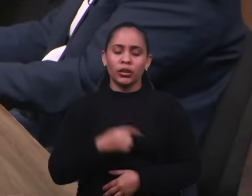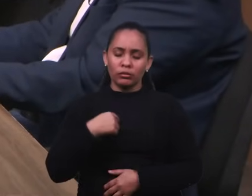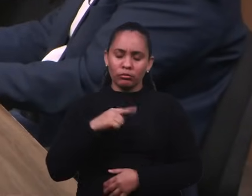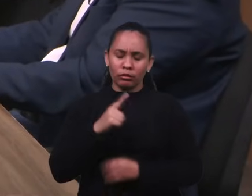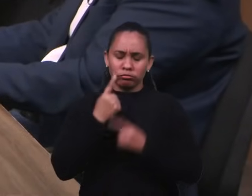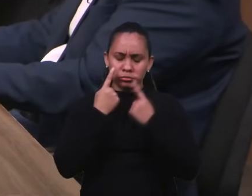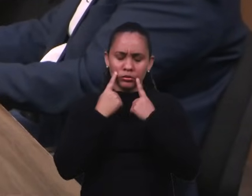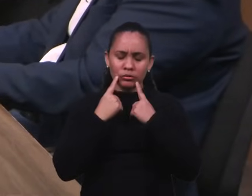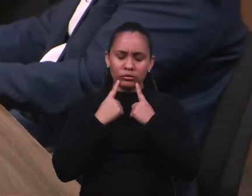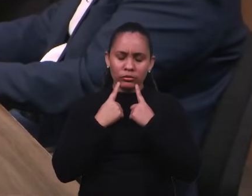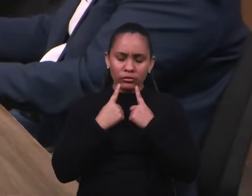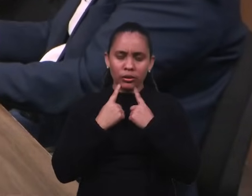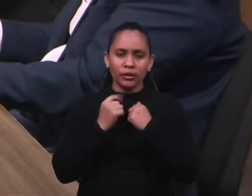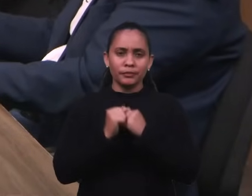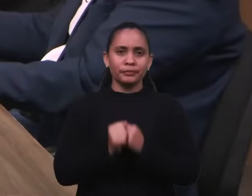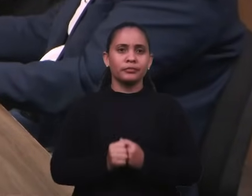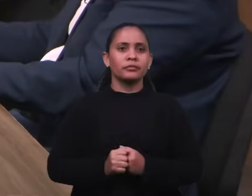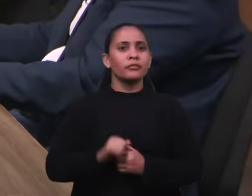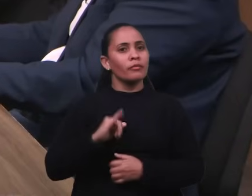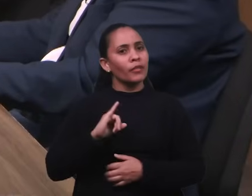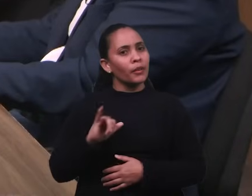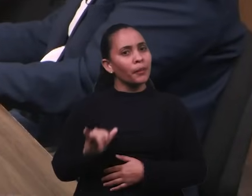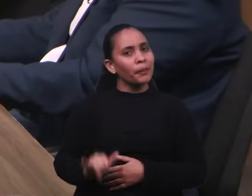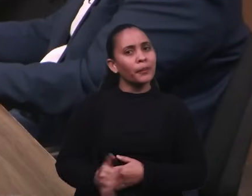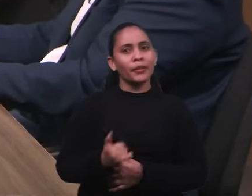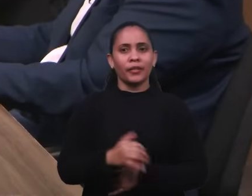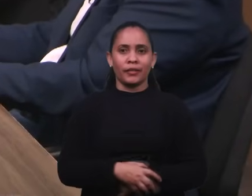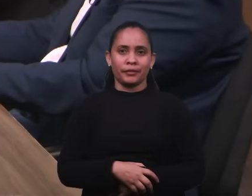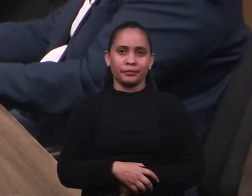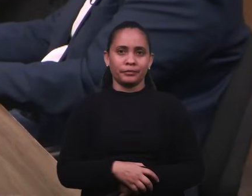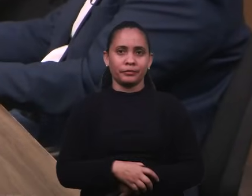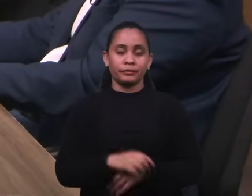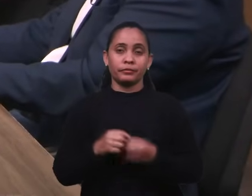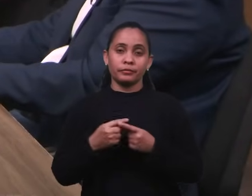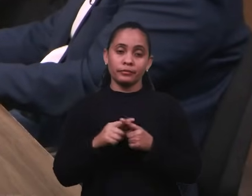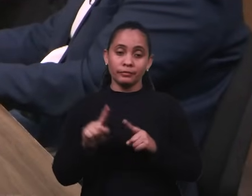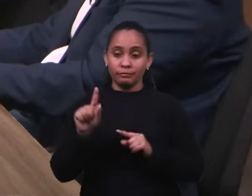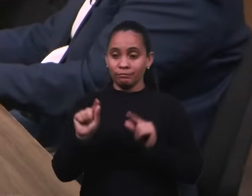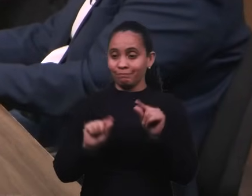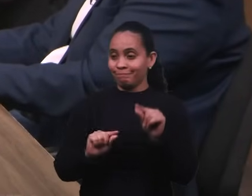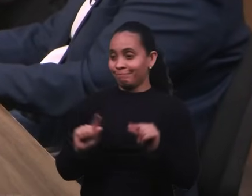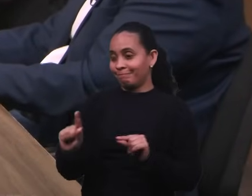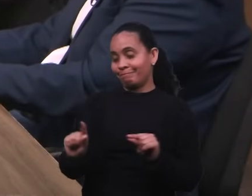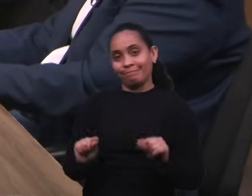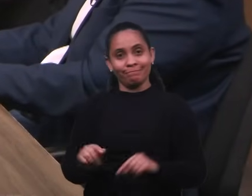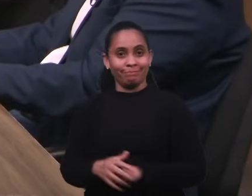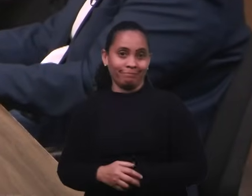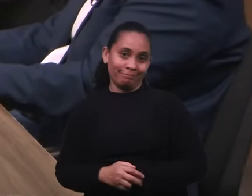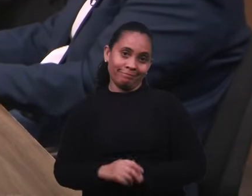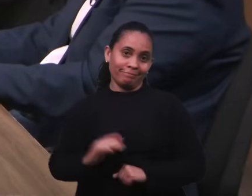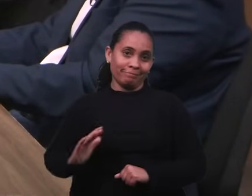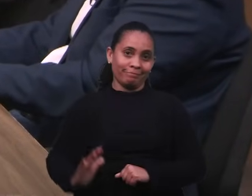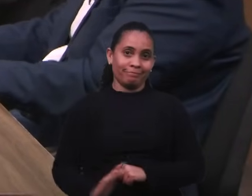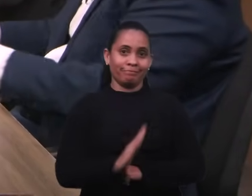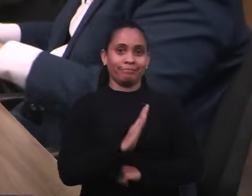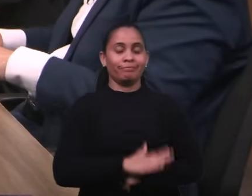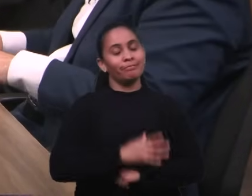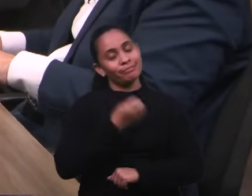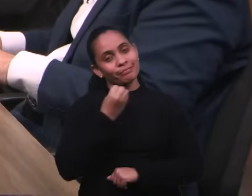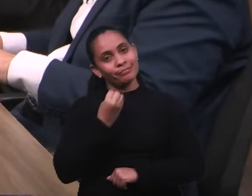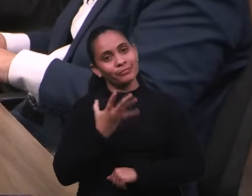do Senhor ali. Então, as oportunidades o Senhor vai dando. Agora o homem vai fazendo a sua escolha. Exato. Muito